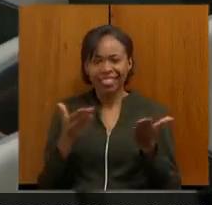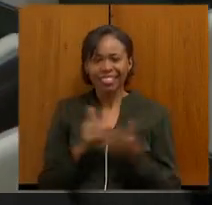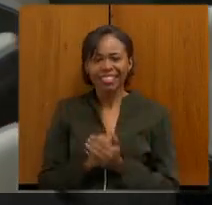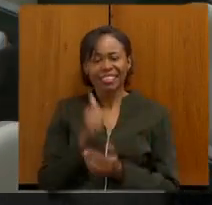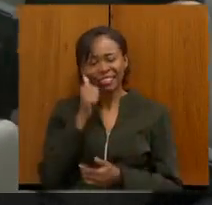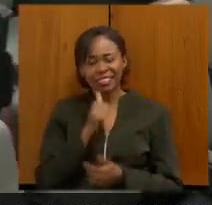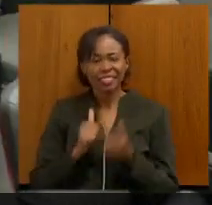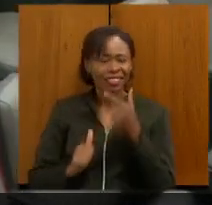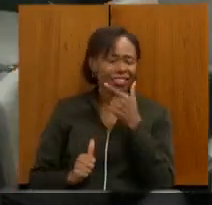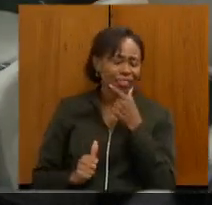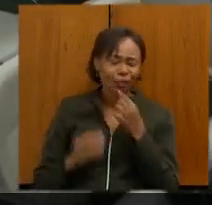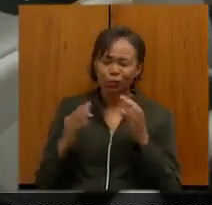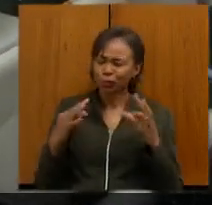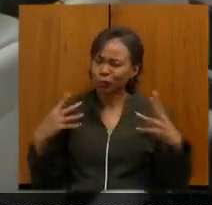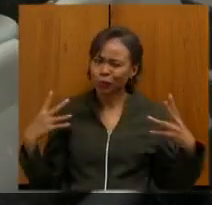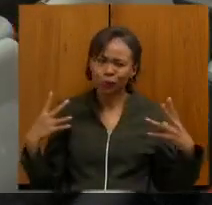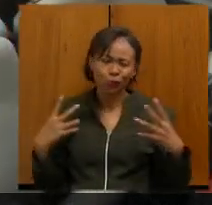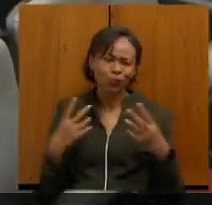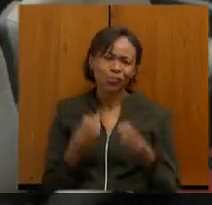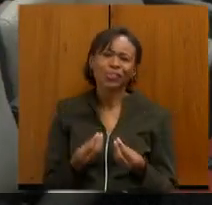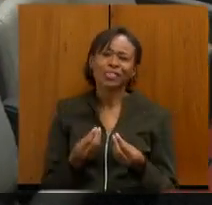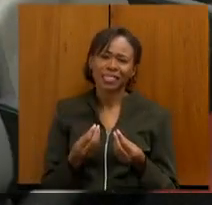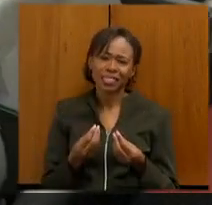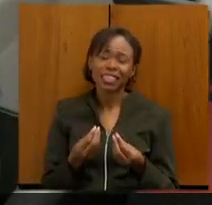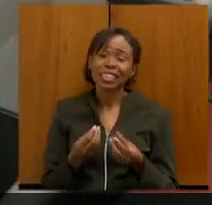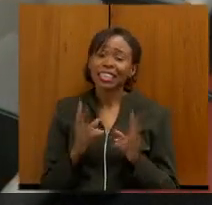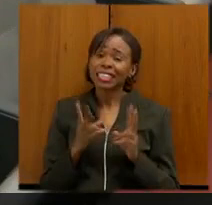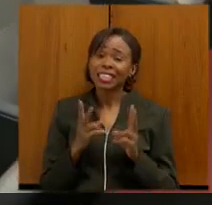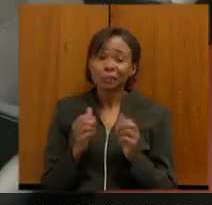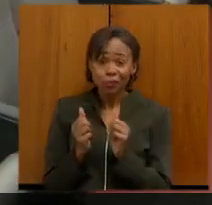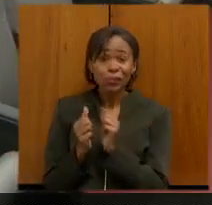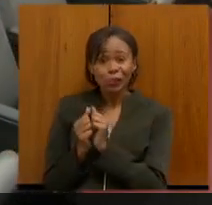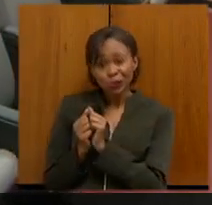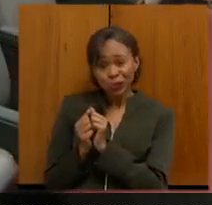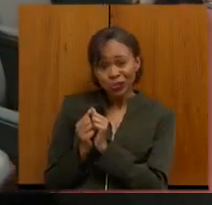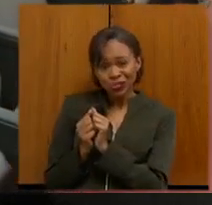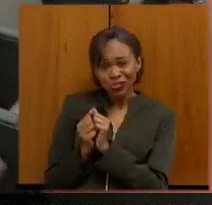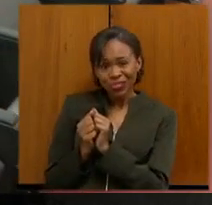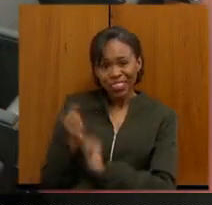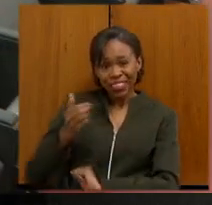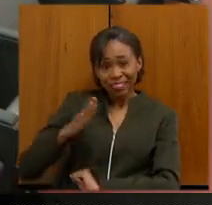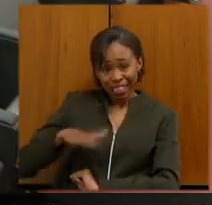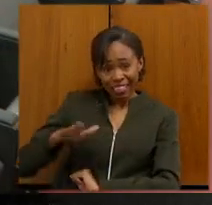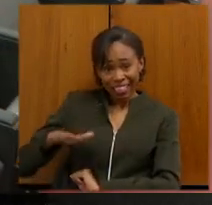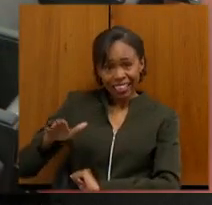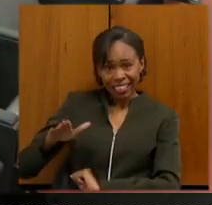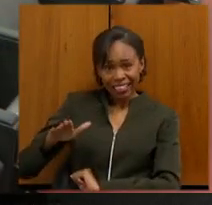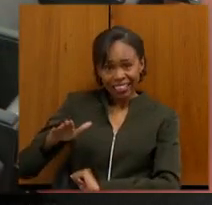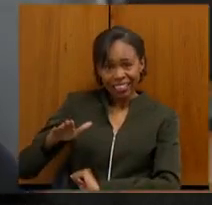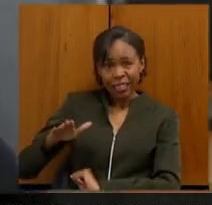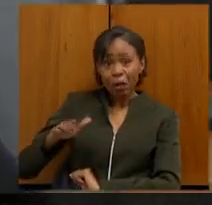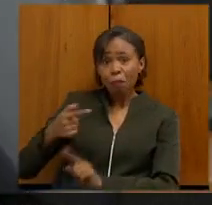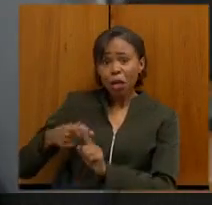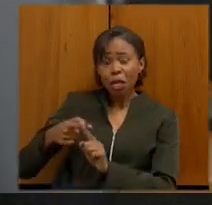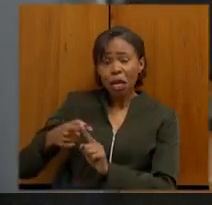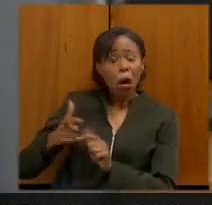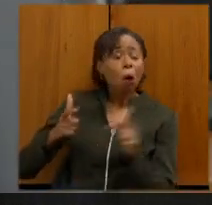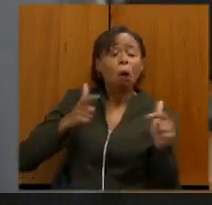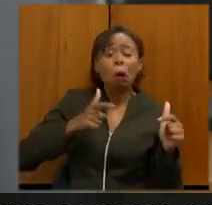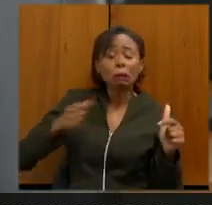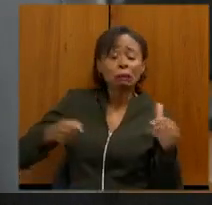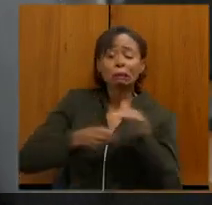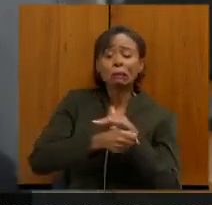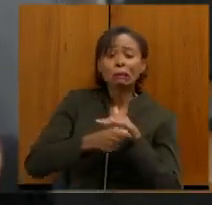e todos né que é quando estão com as crianças ao lado não é só que não tem onde pôr é